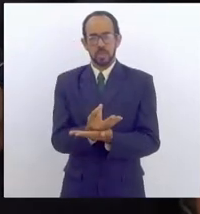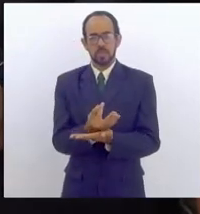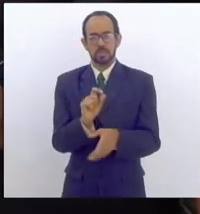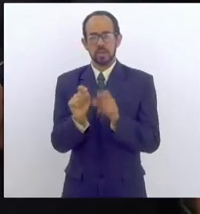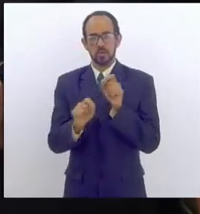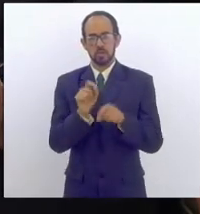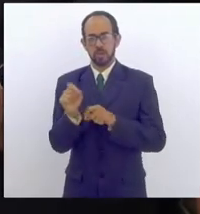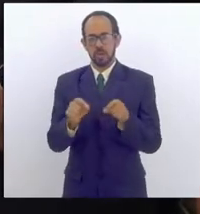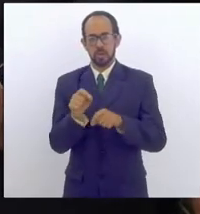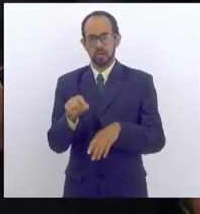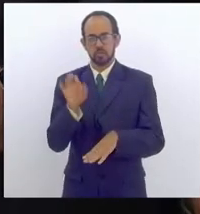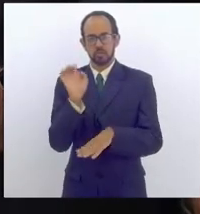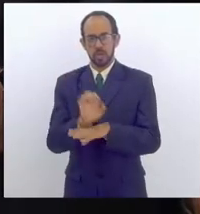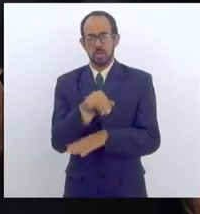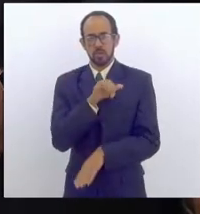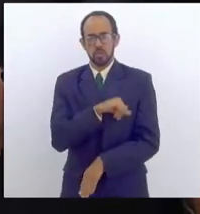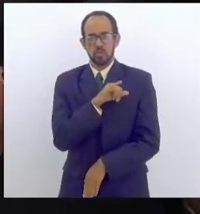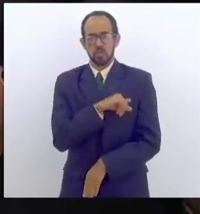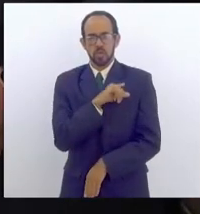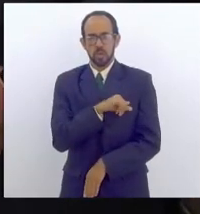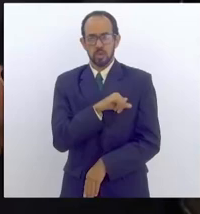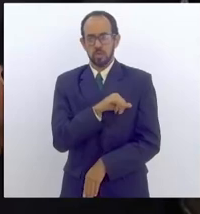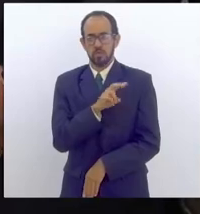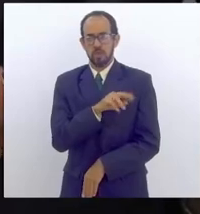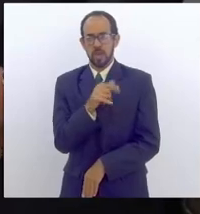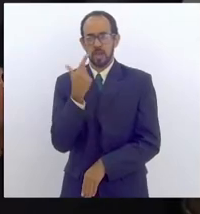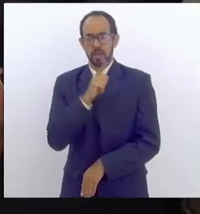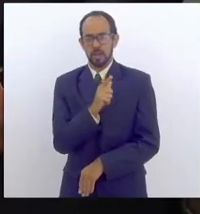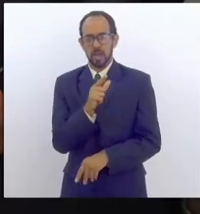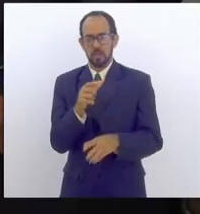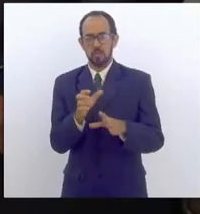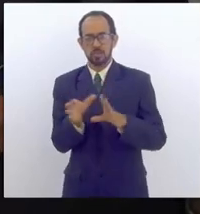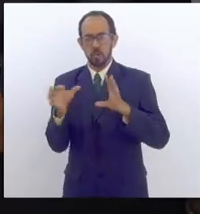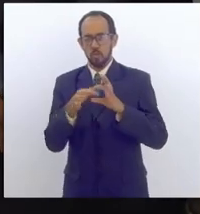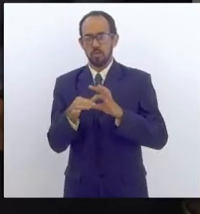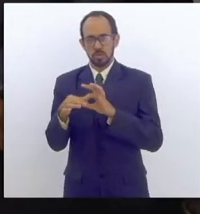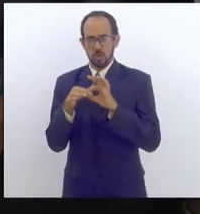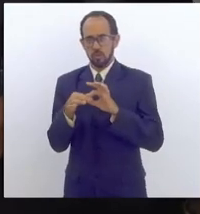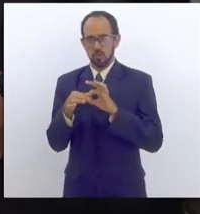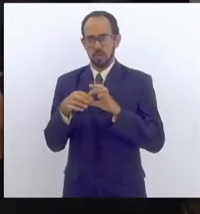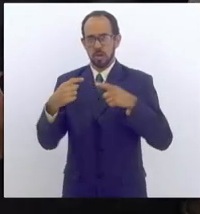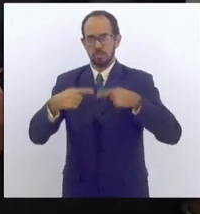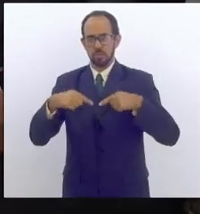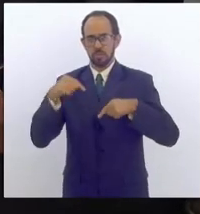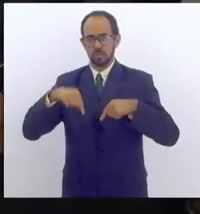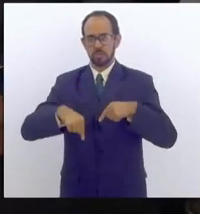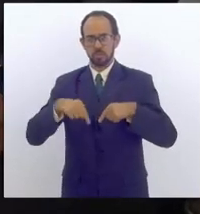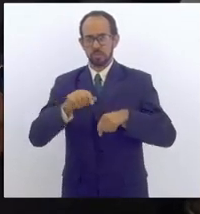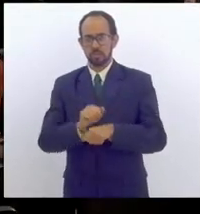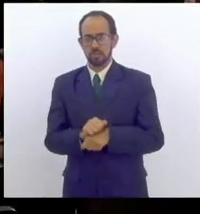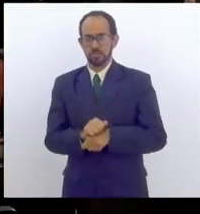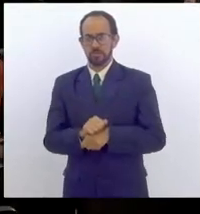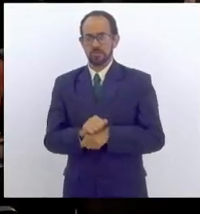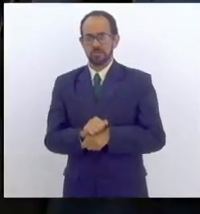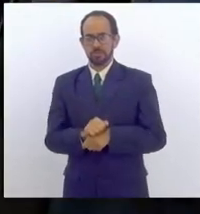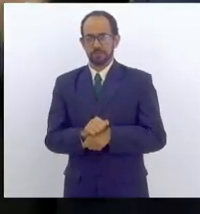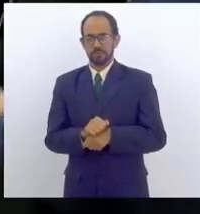a ganhar com essa união da política que aconteceu hoje aqui. E estou aí,